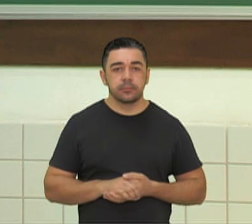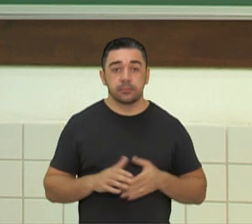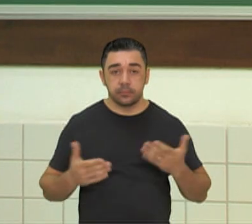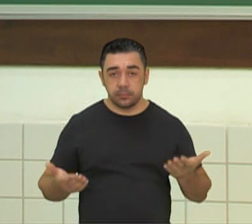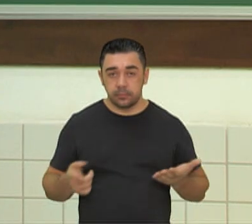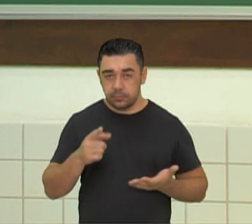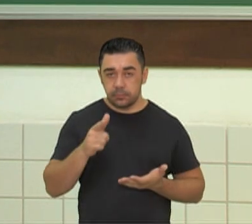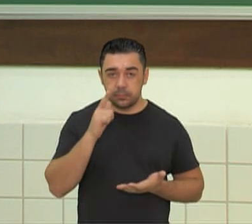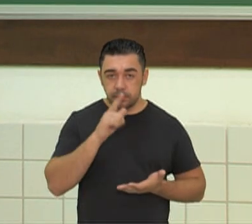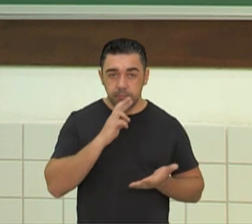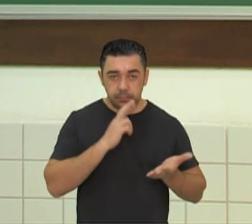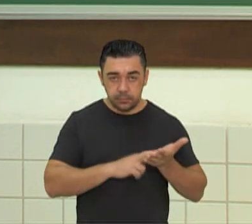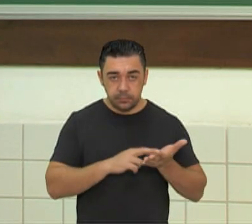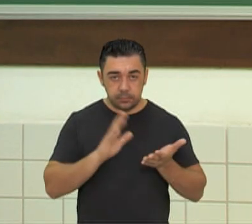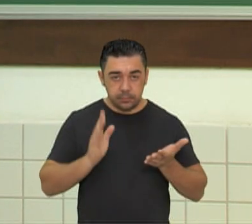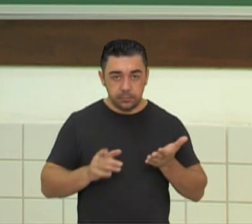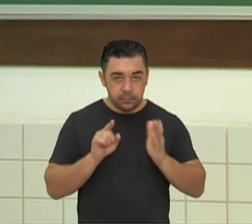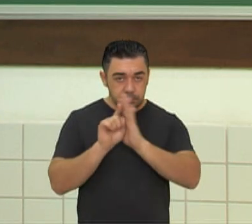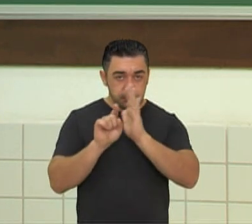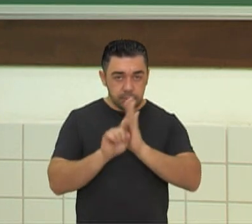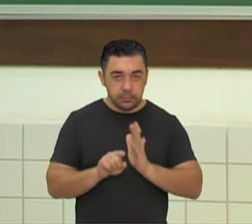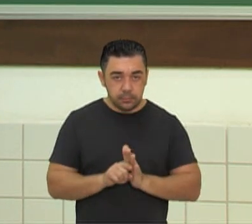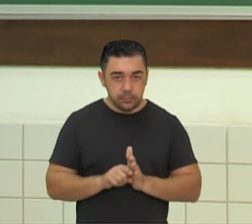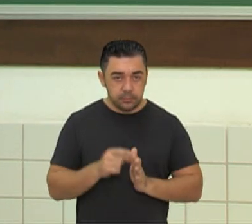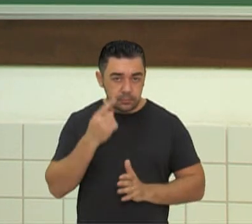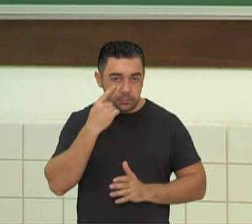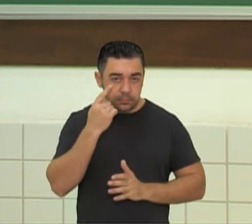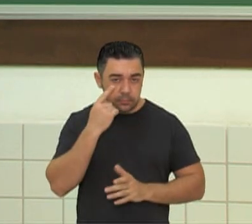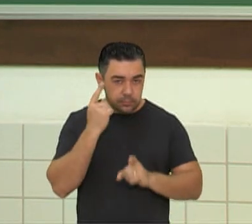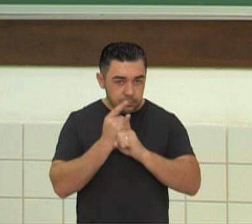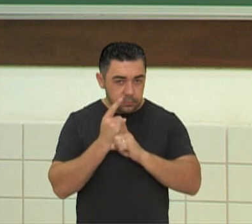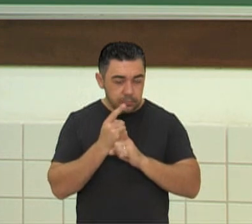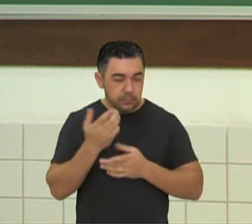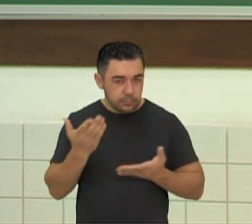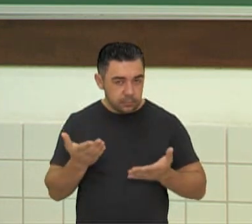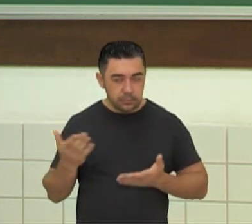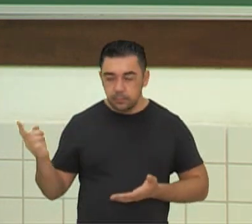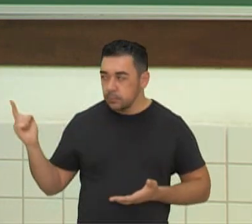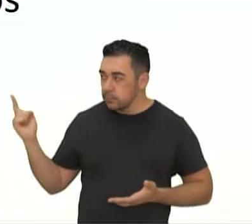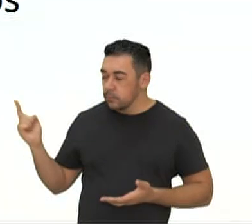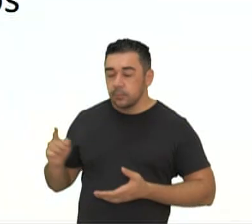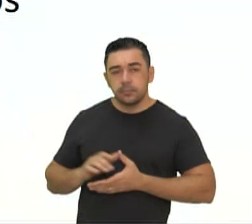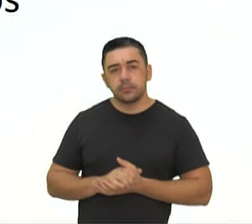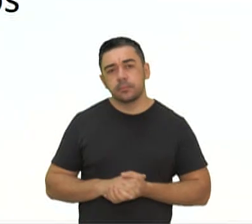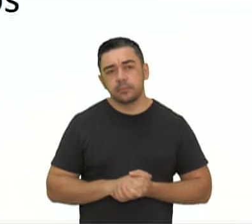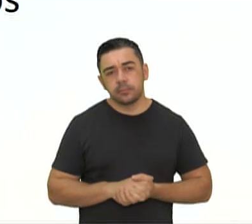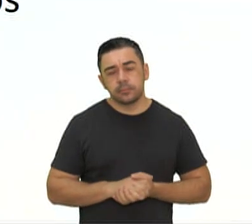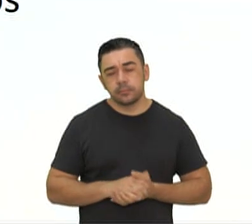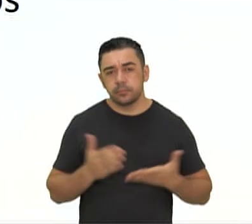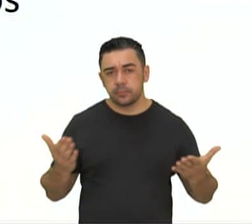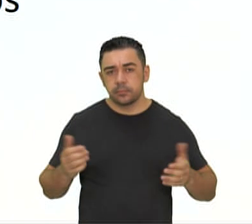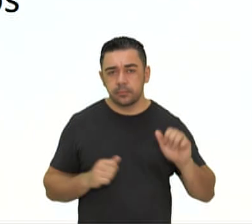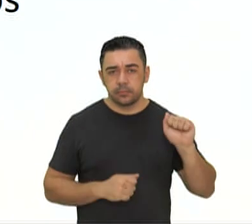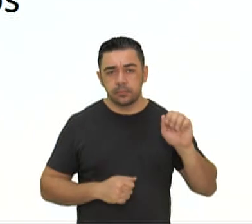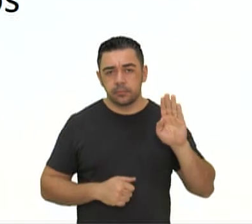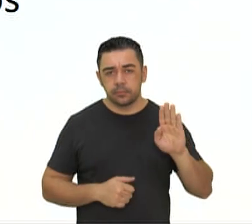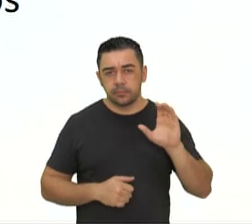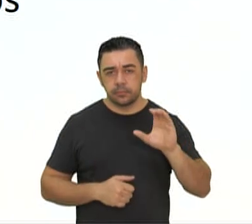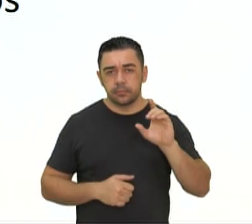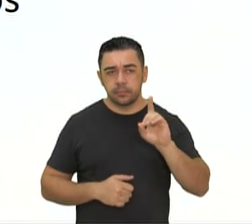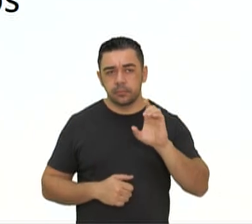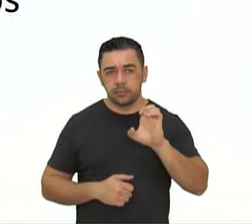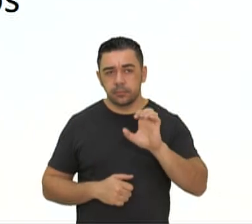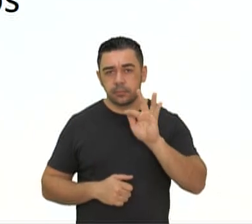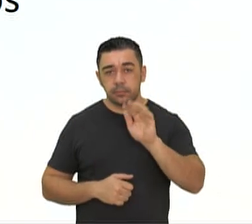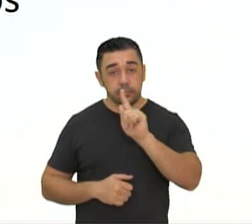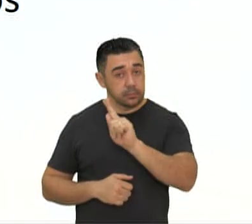E aí, pessoal, conseguiram responder o quiz? Vamos conferir a resposta? Dá uma olhada. Olha só, os pontos A, B, C, D, E, F, G